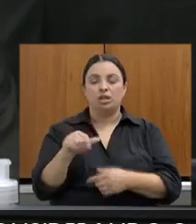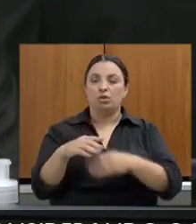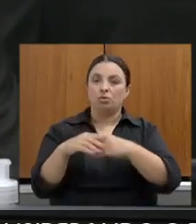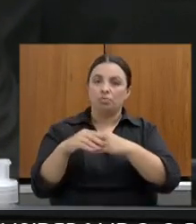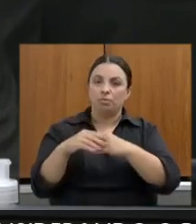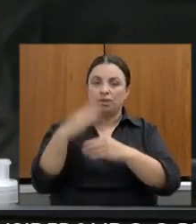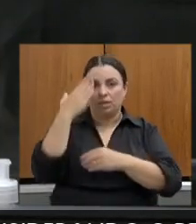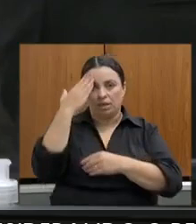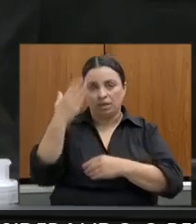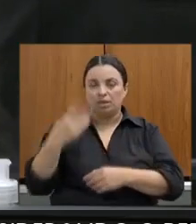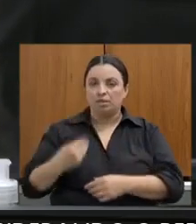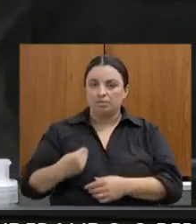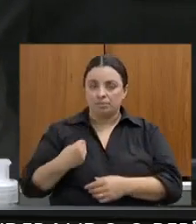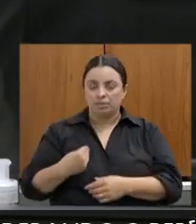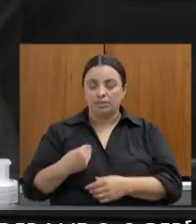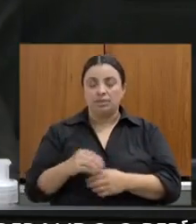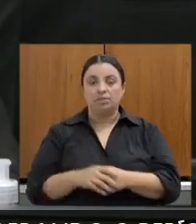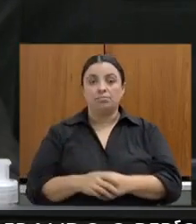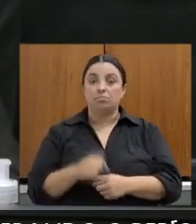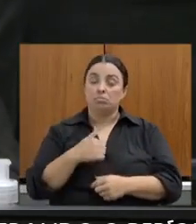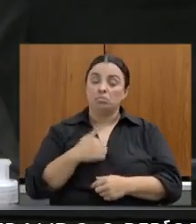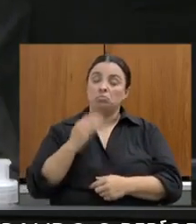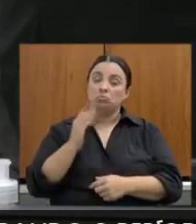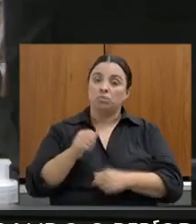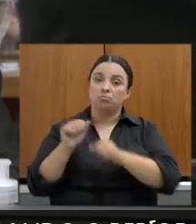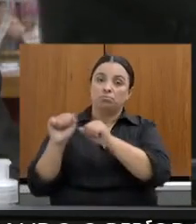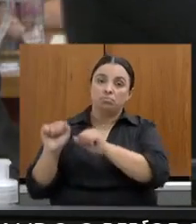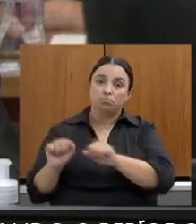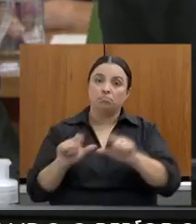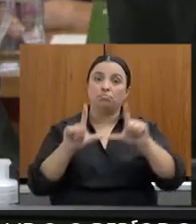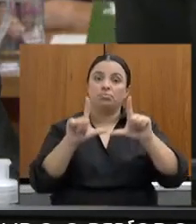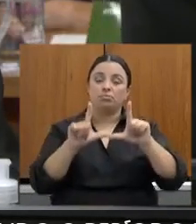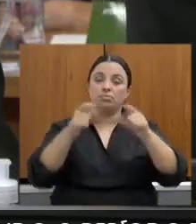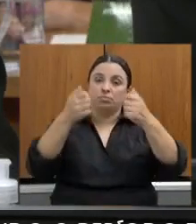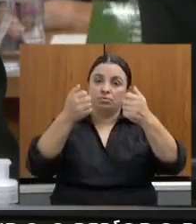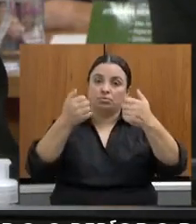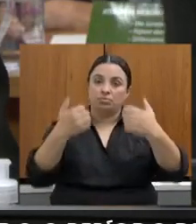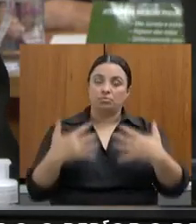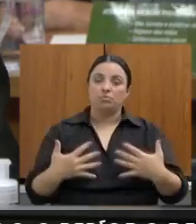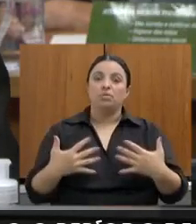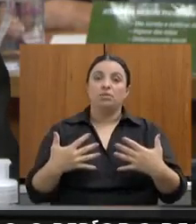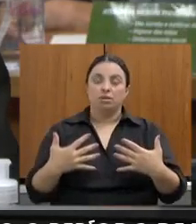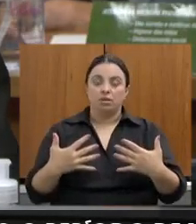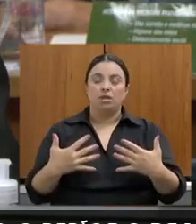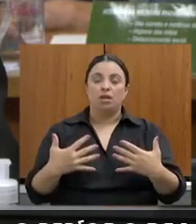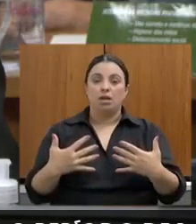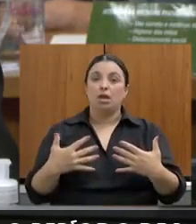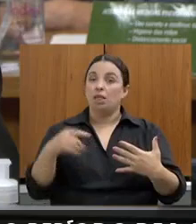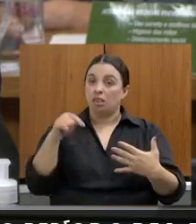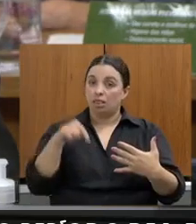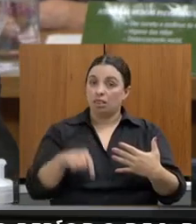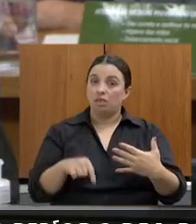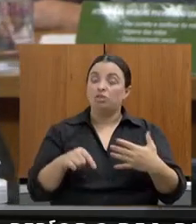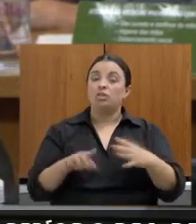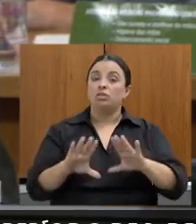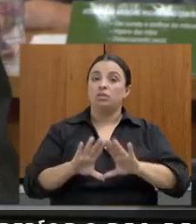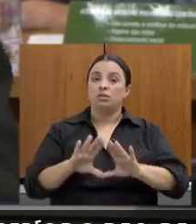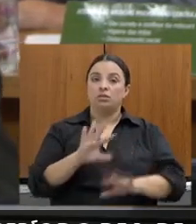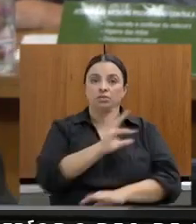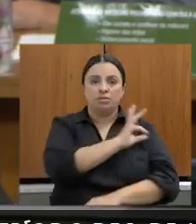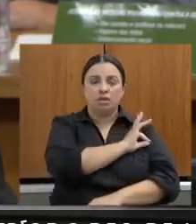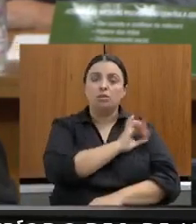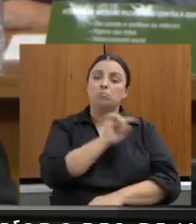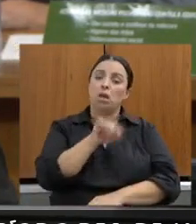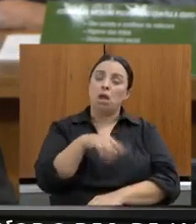partindo para a apresentação que trouxemos neste a assembleia fiscaliza que é uma